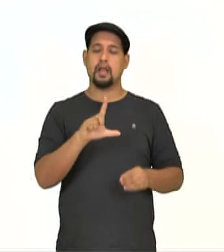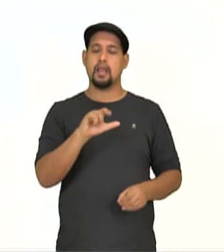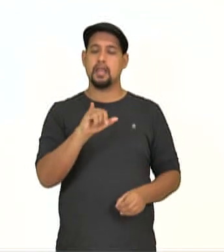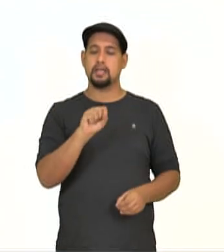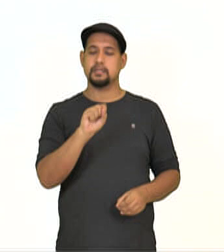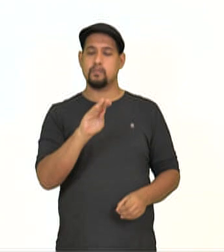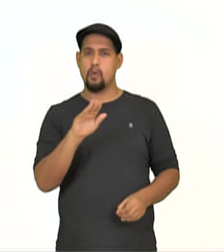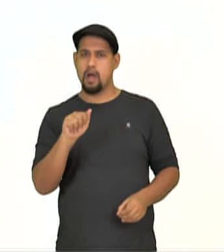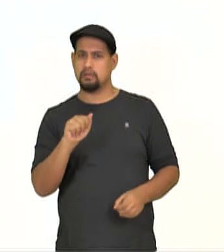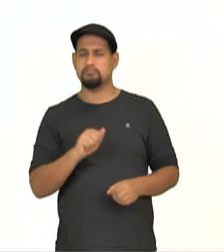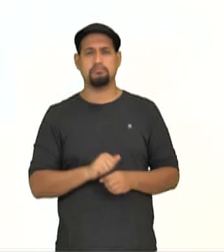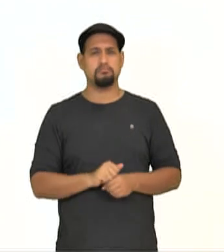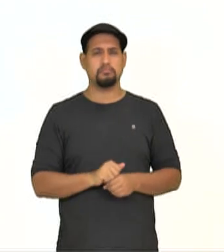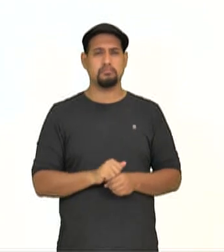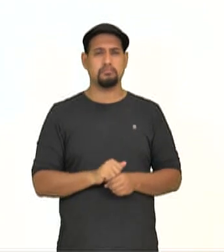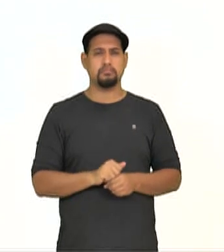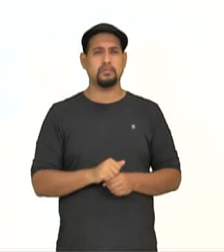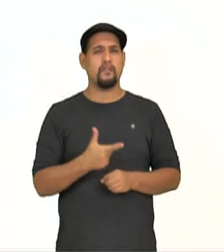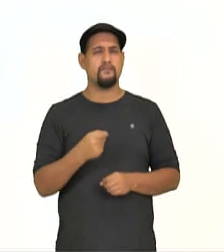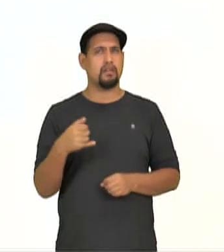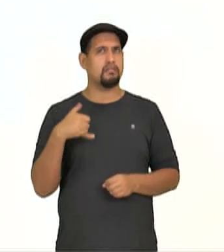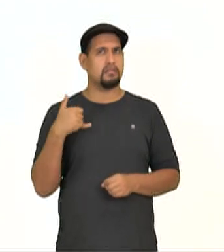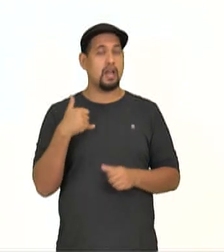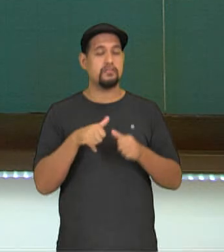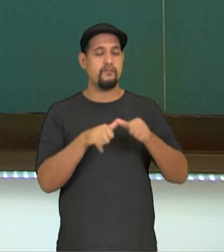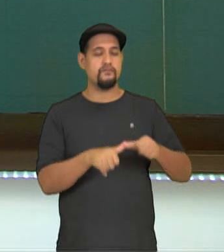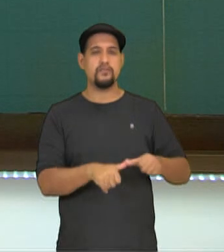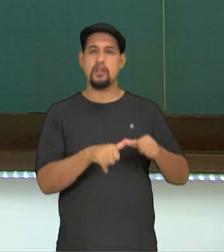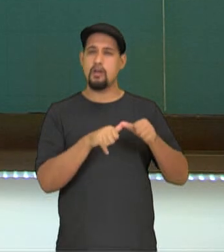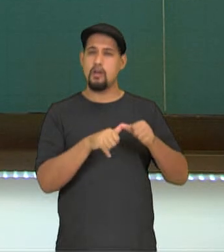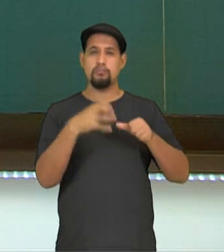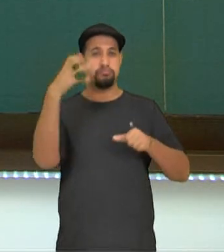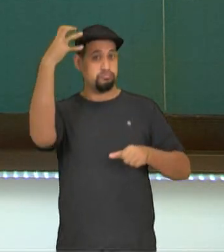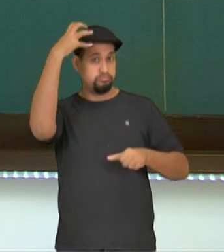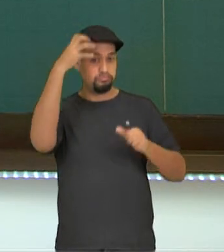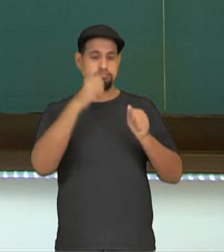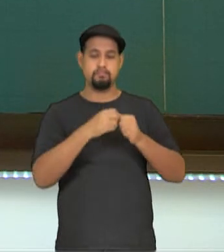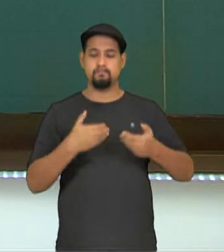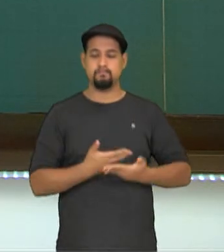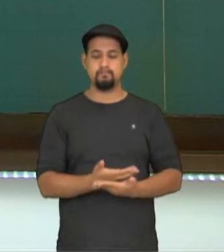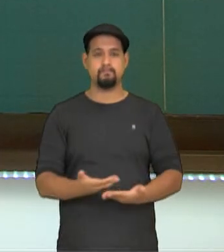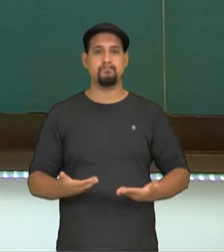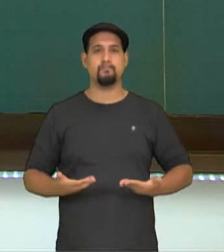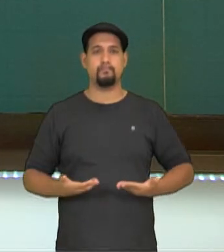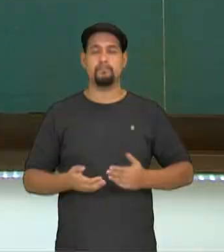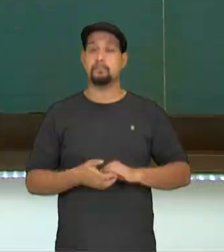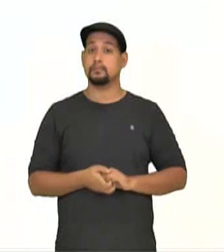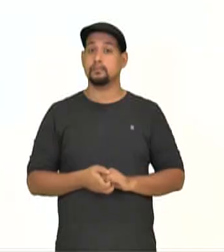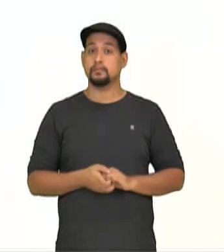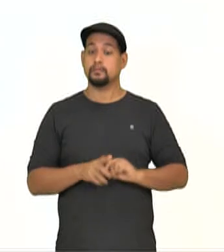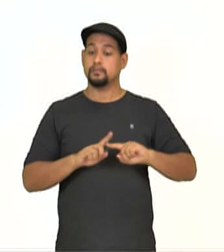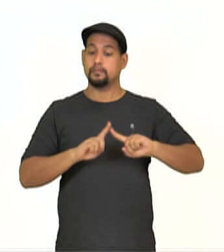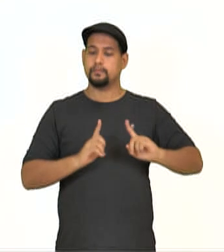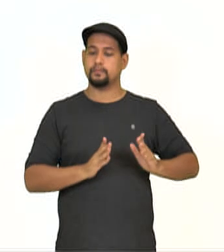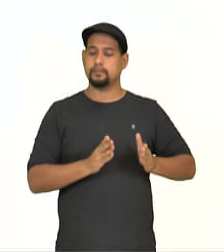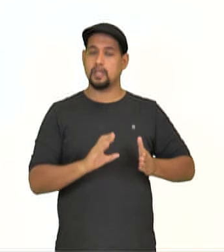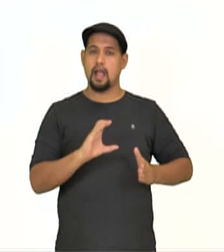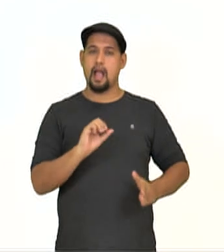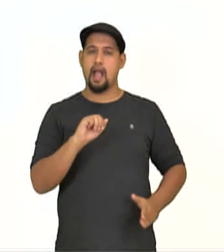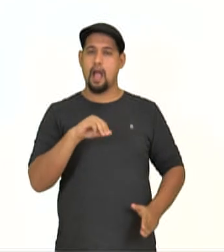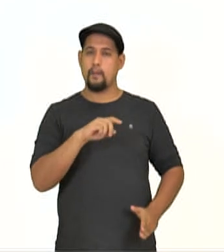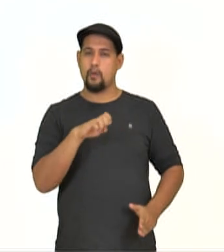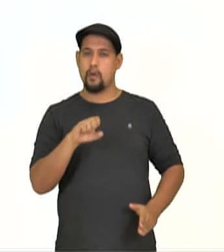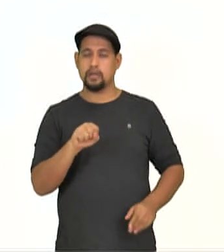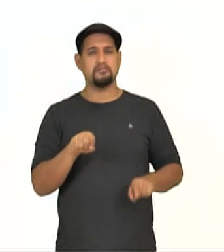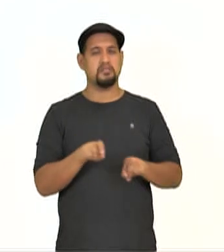de seus 20 anos e instalou-se na corte, ou seja, com a nobreza. Neste período, Camões, dado